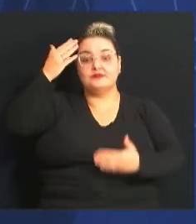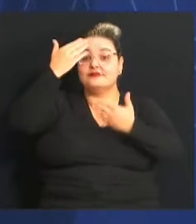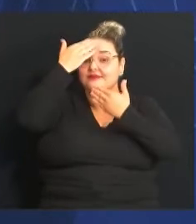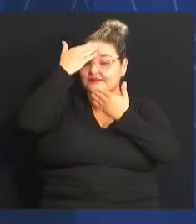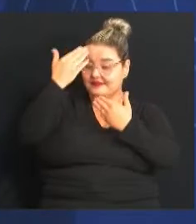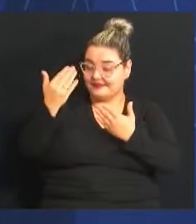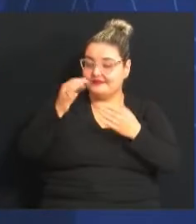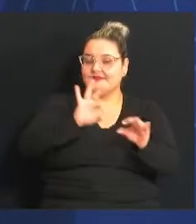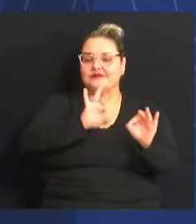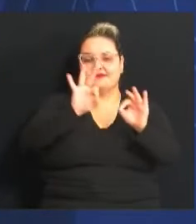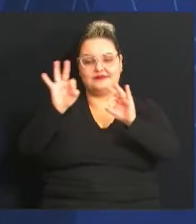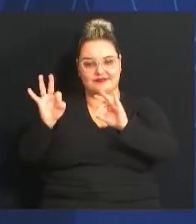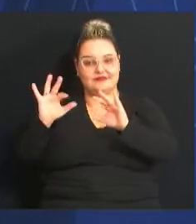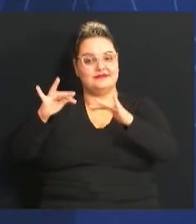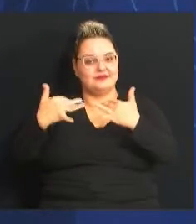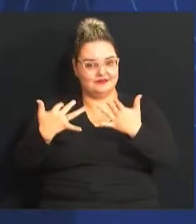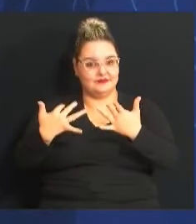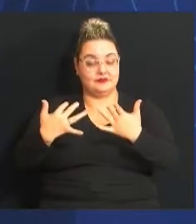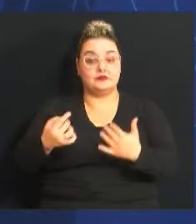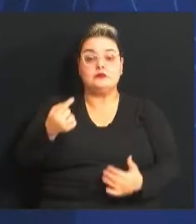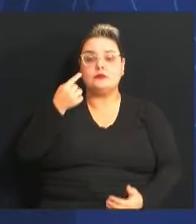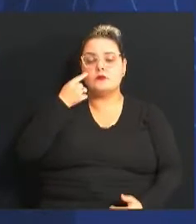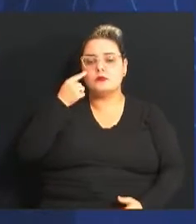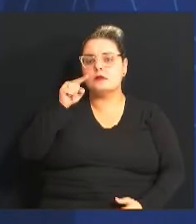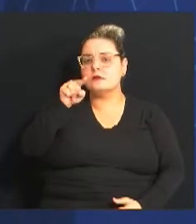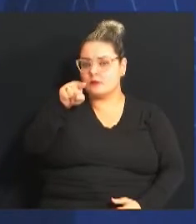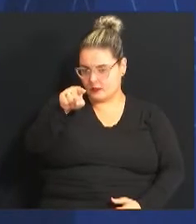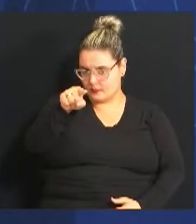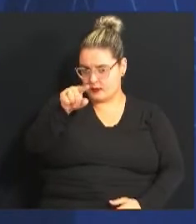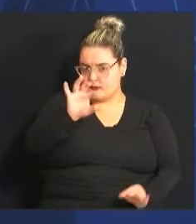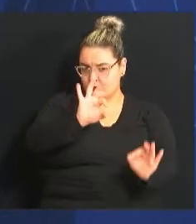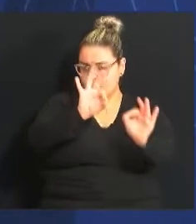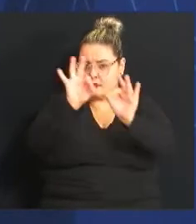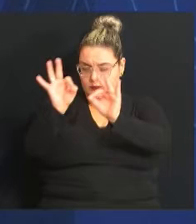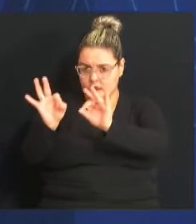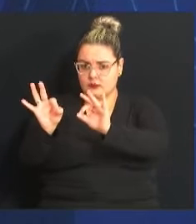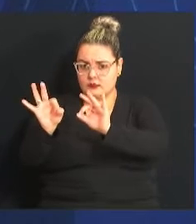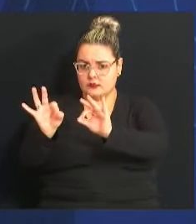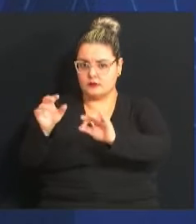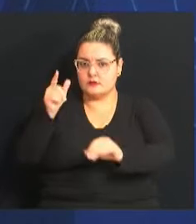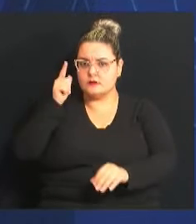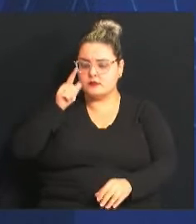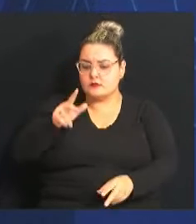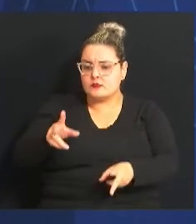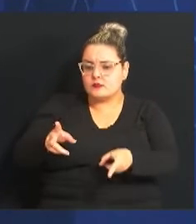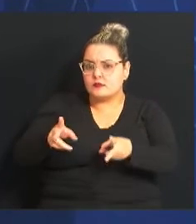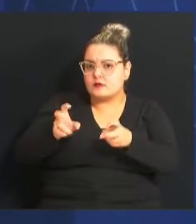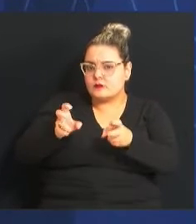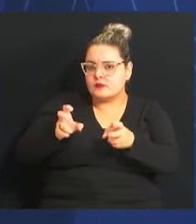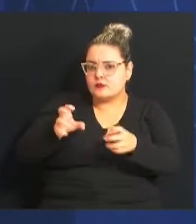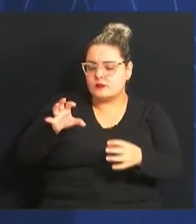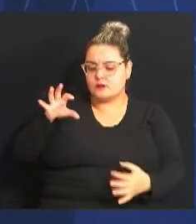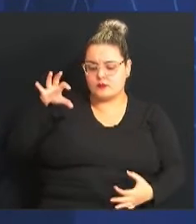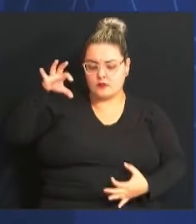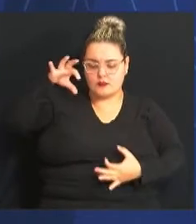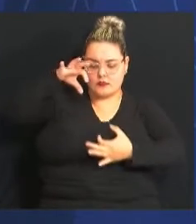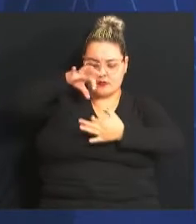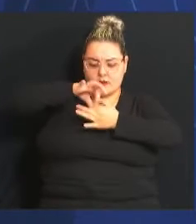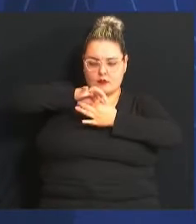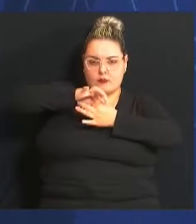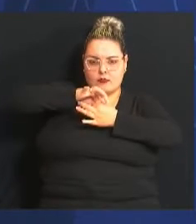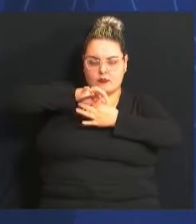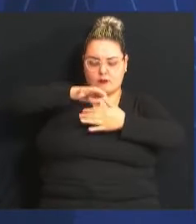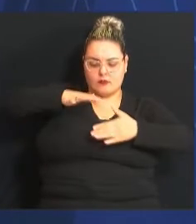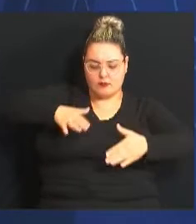sua companhia. E olha só, você que está nos acompanhando, consegue perceber a conexão entre corpo